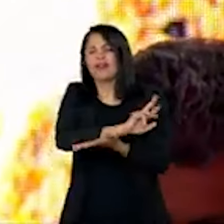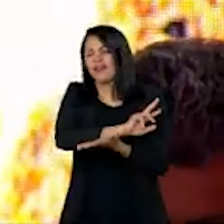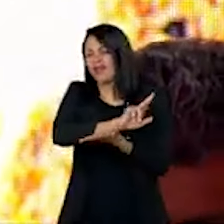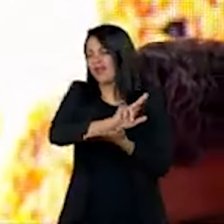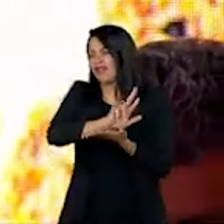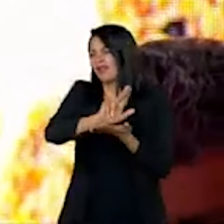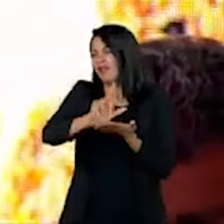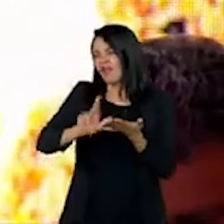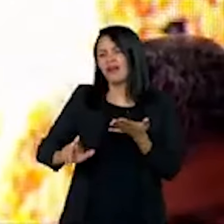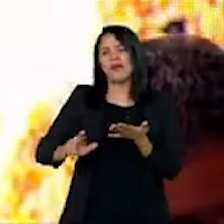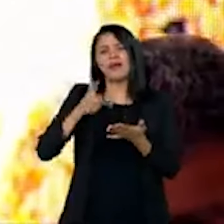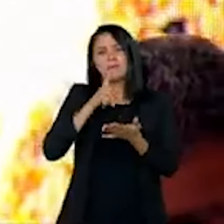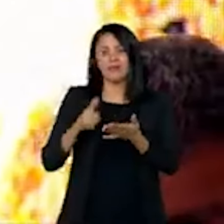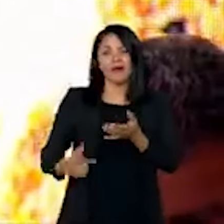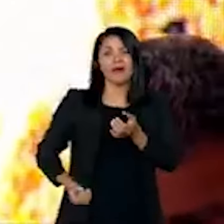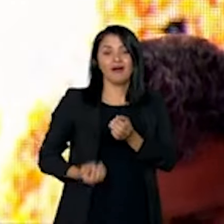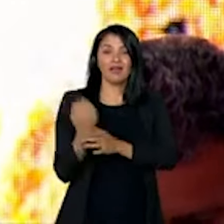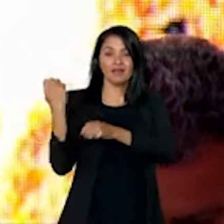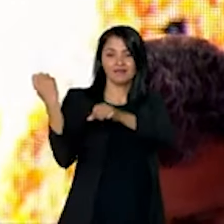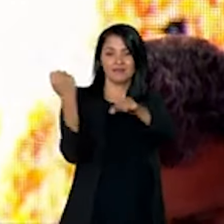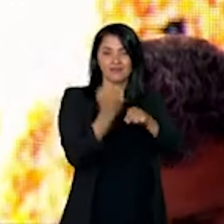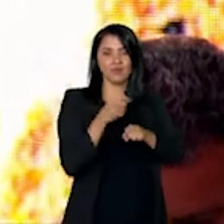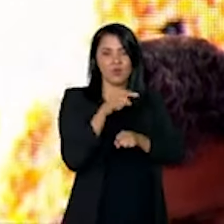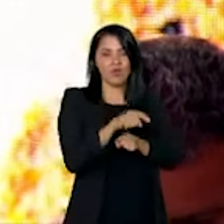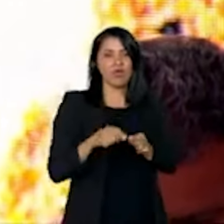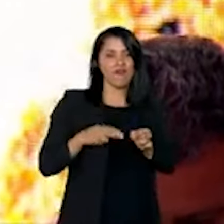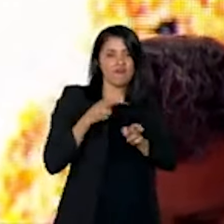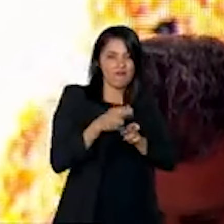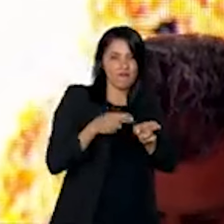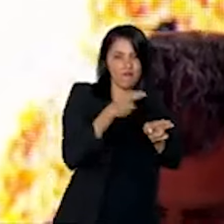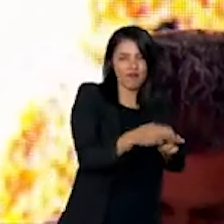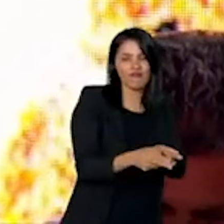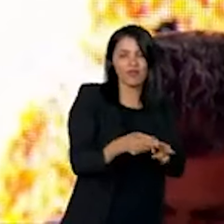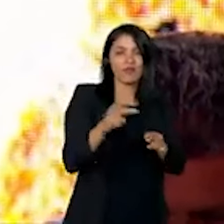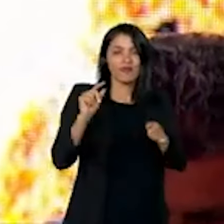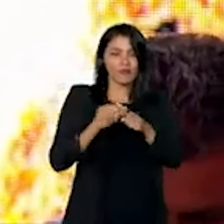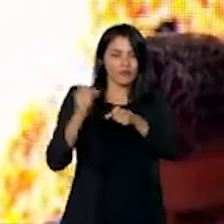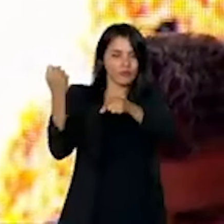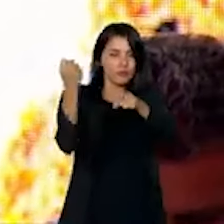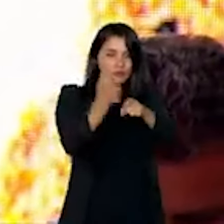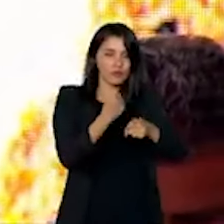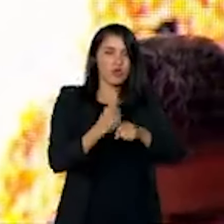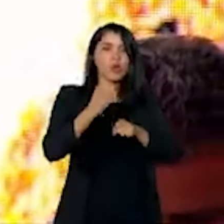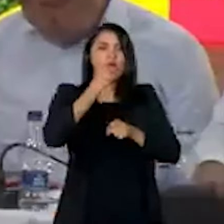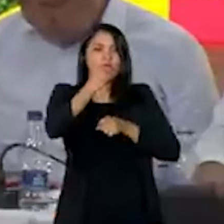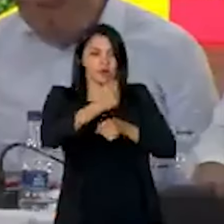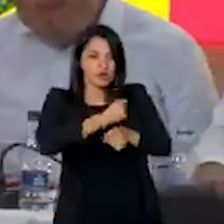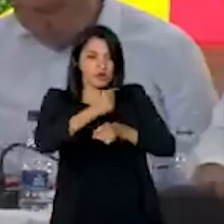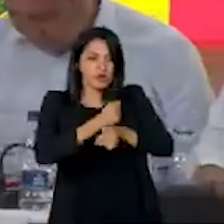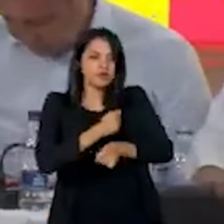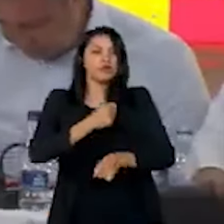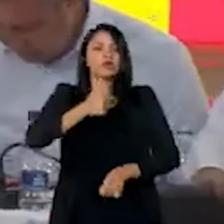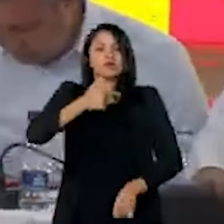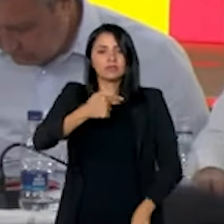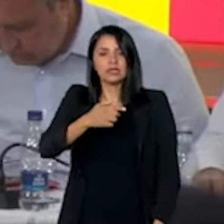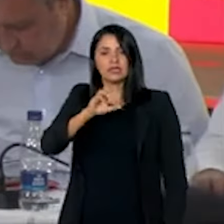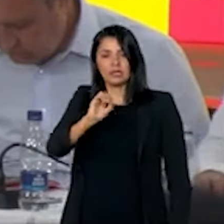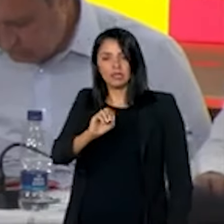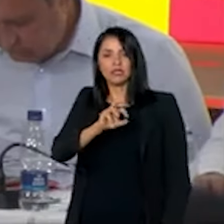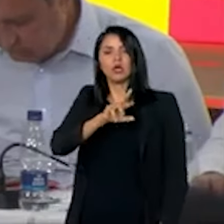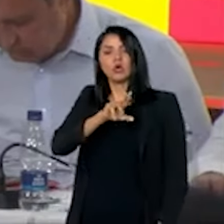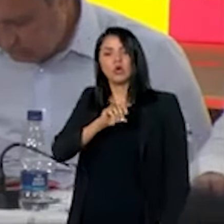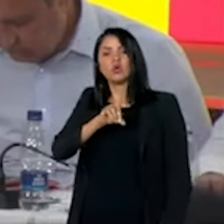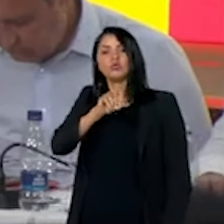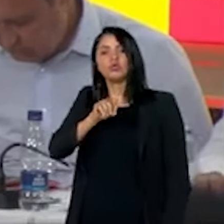coisa para construir essa ferrovia. Ela foi feita nos anos 70. Rodovia. Depois ela teve